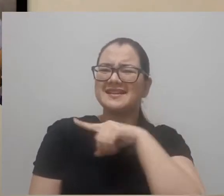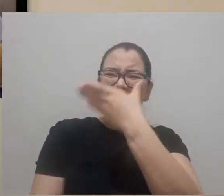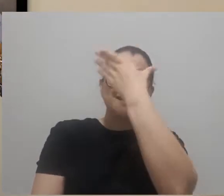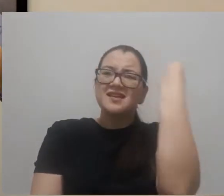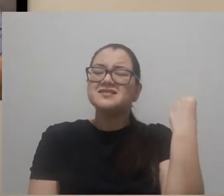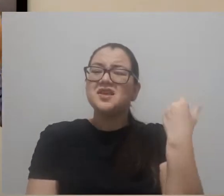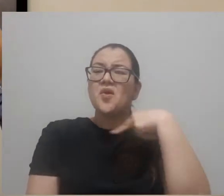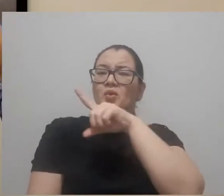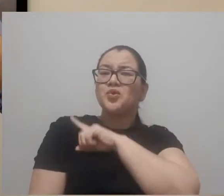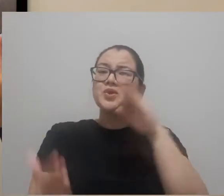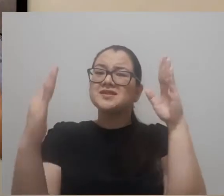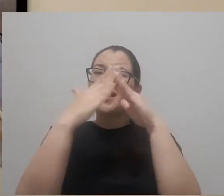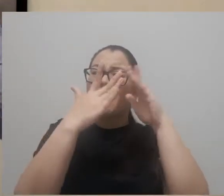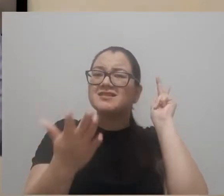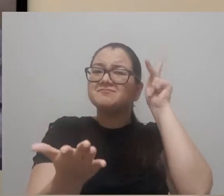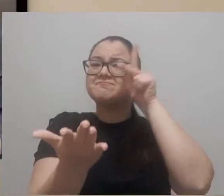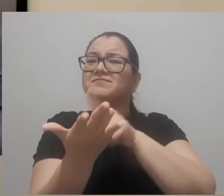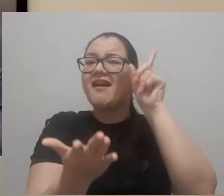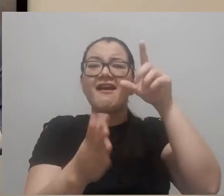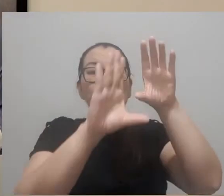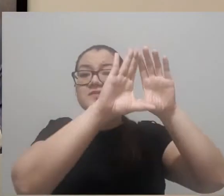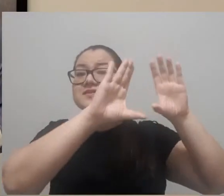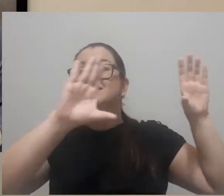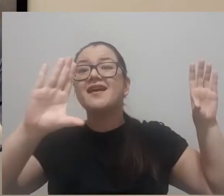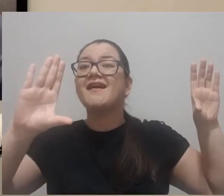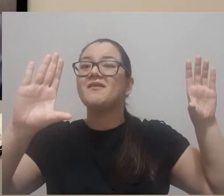nós esquecemos essa perspectiva.